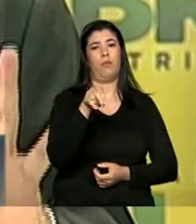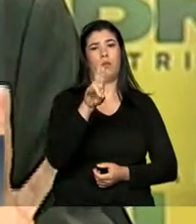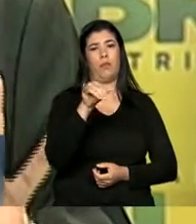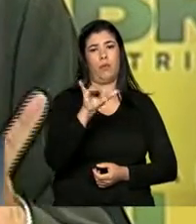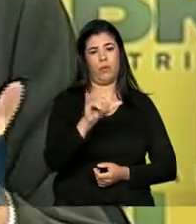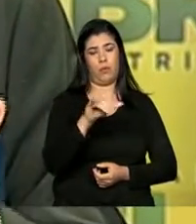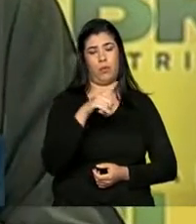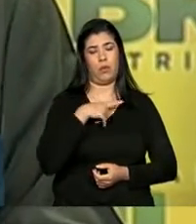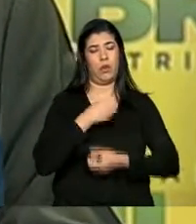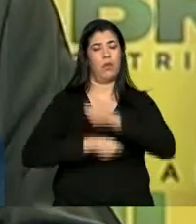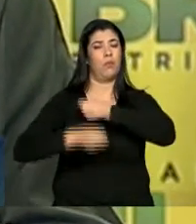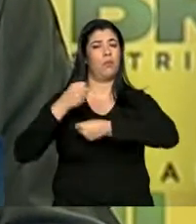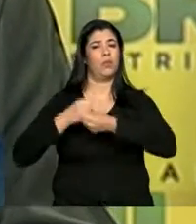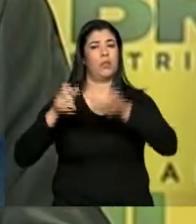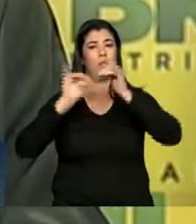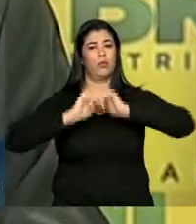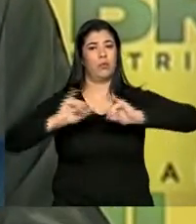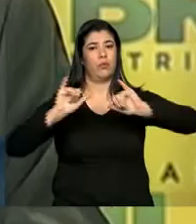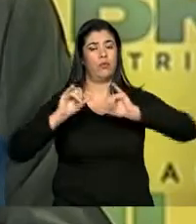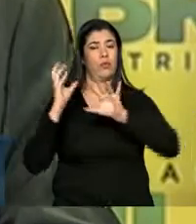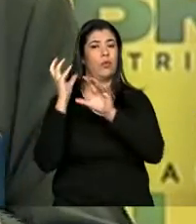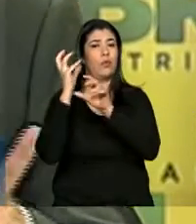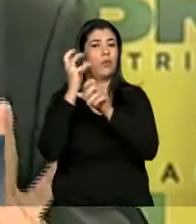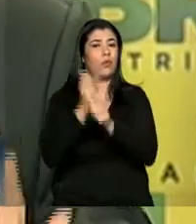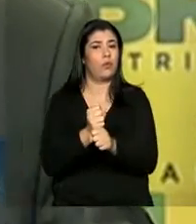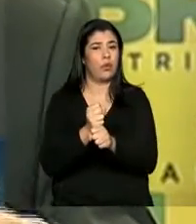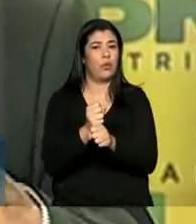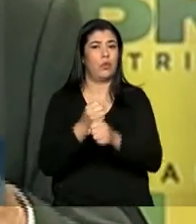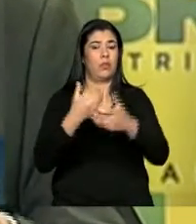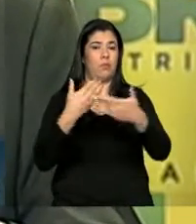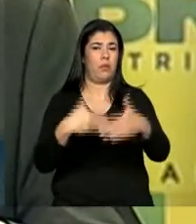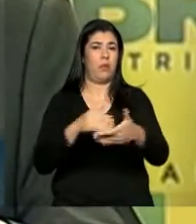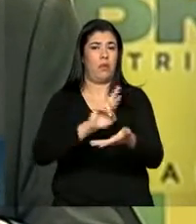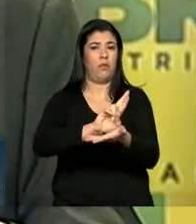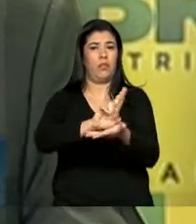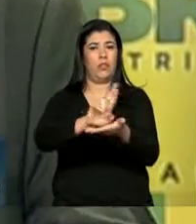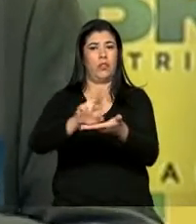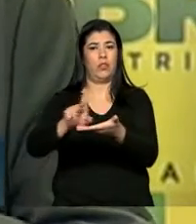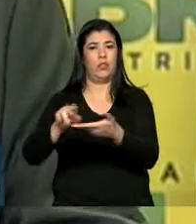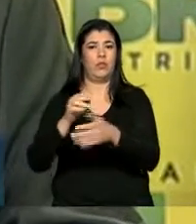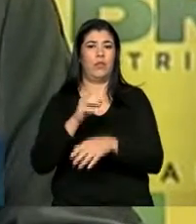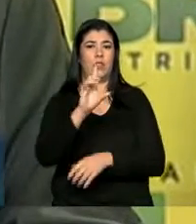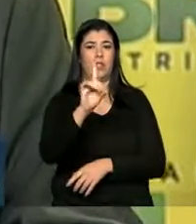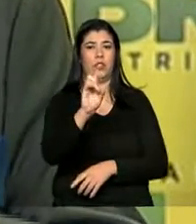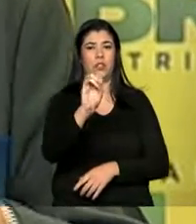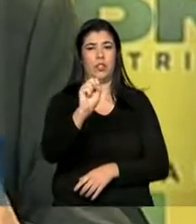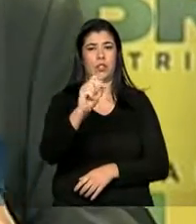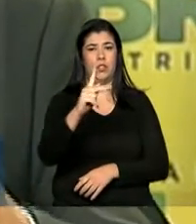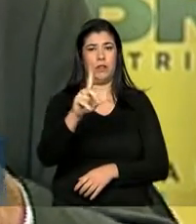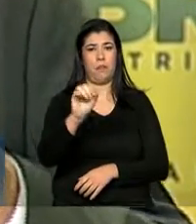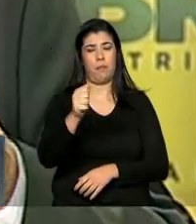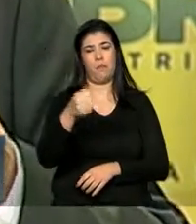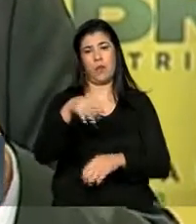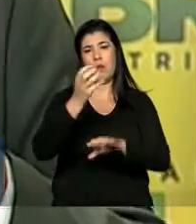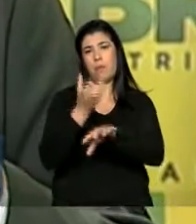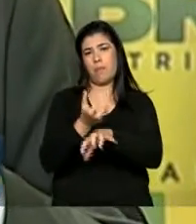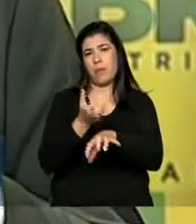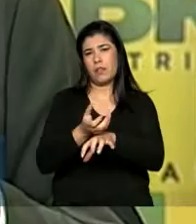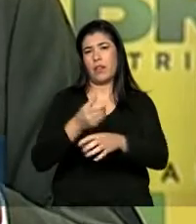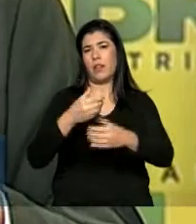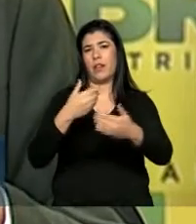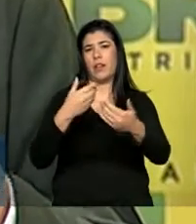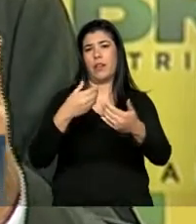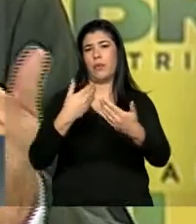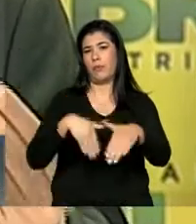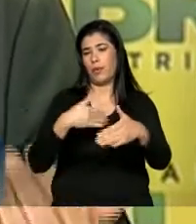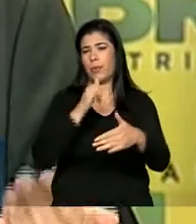as notas nas diferentes disciplinas. Diferentes atores somaram notas. Um grupo somou as